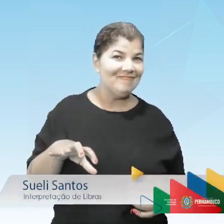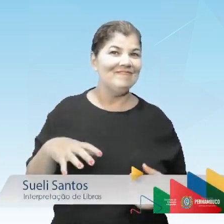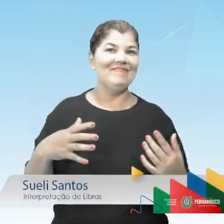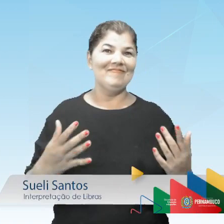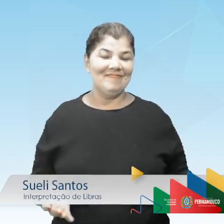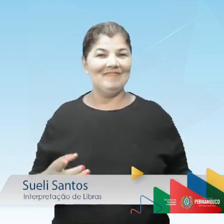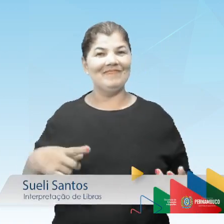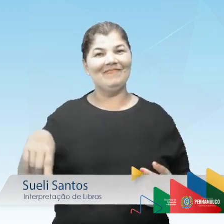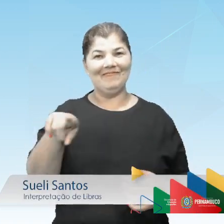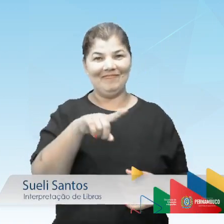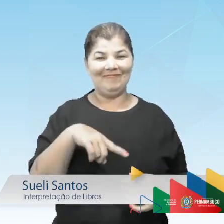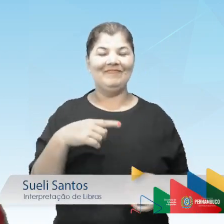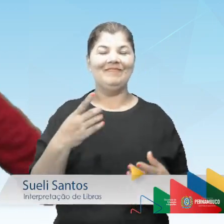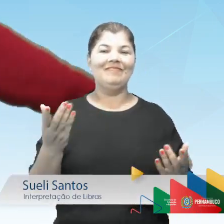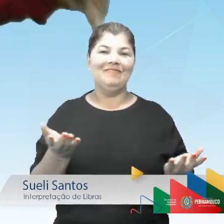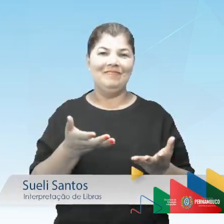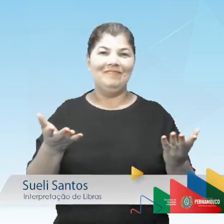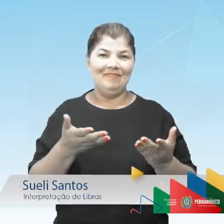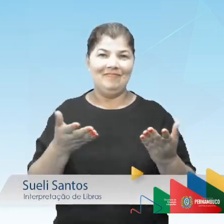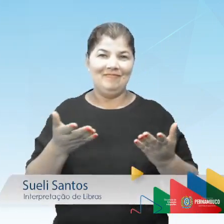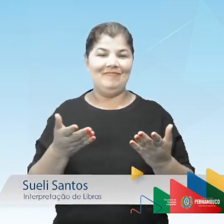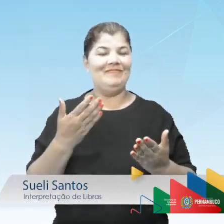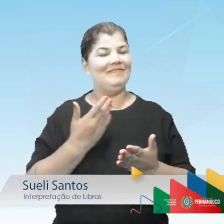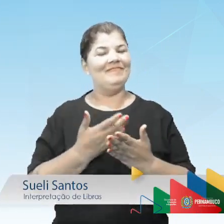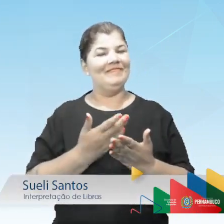queres? Novamente aqui com vocês com a nossa aula